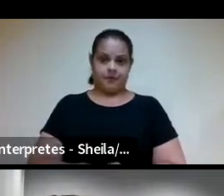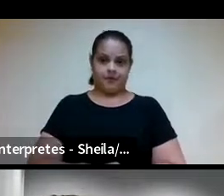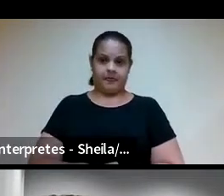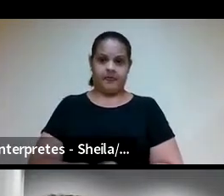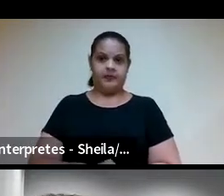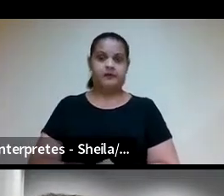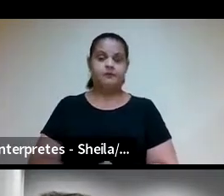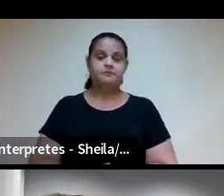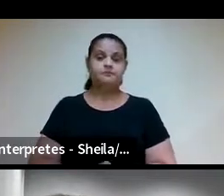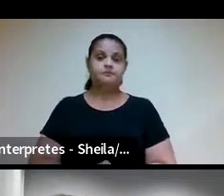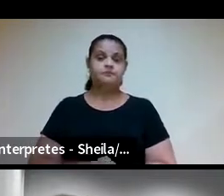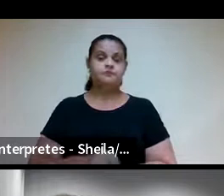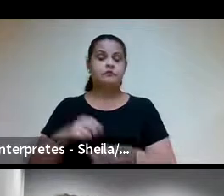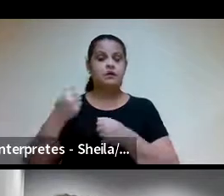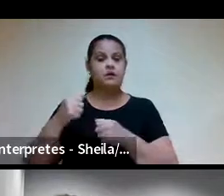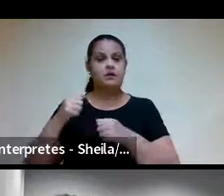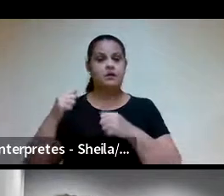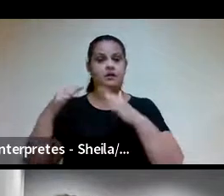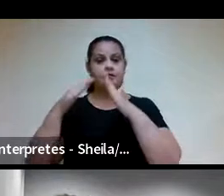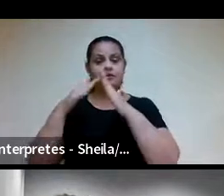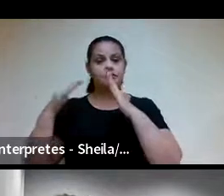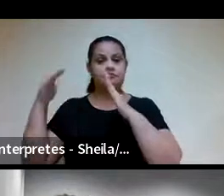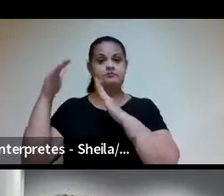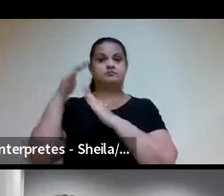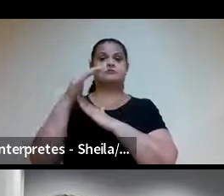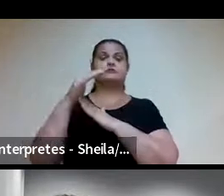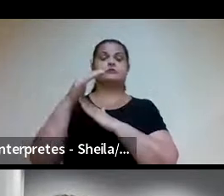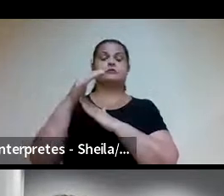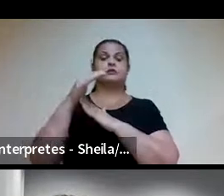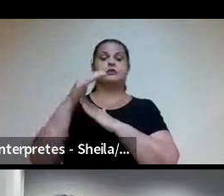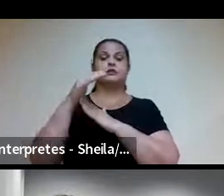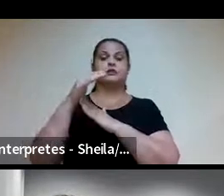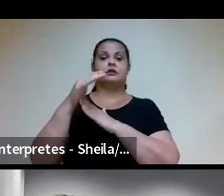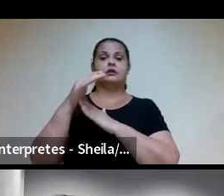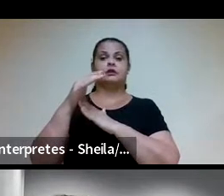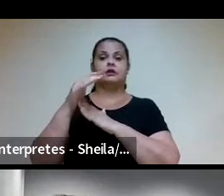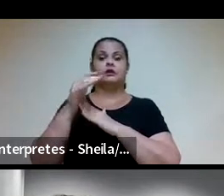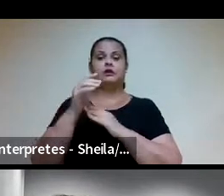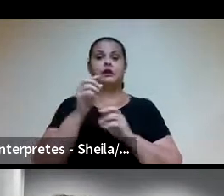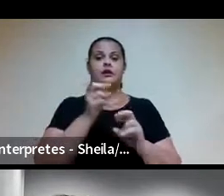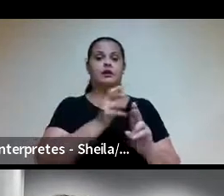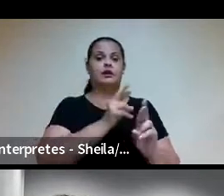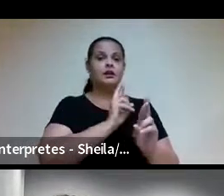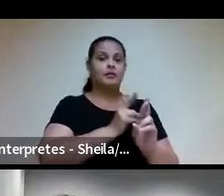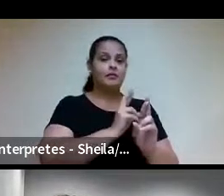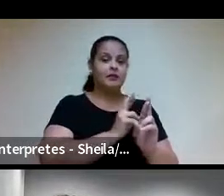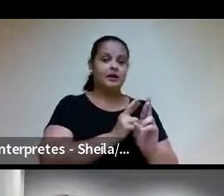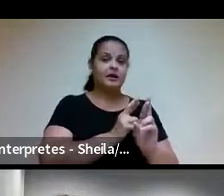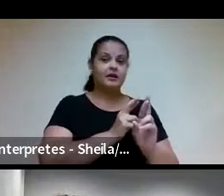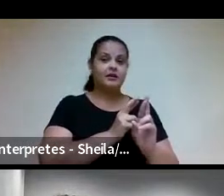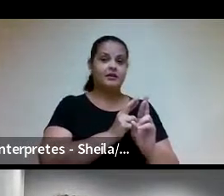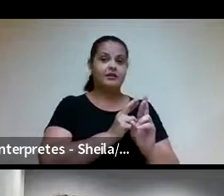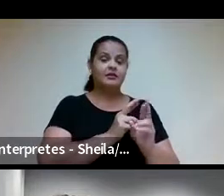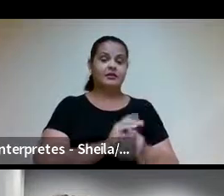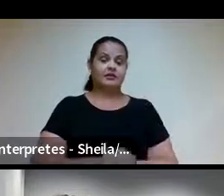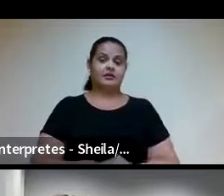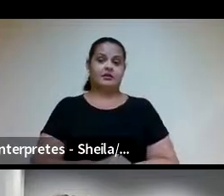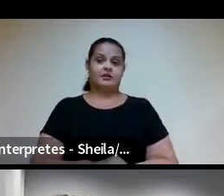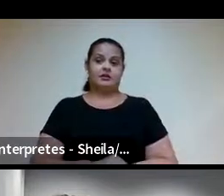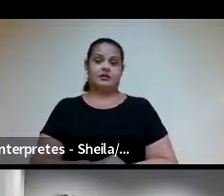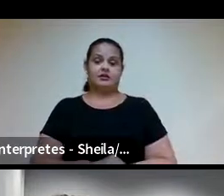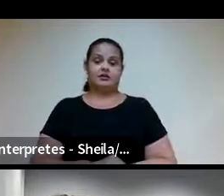agora, que fala que a citação ela é preferencialmente via meio eletrônico, né, e não obrigatoriamente.